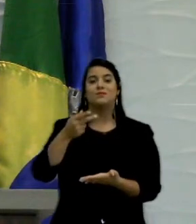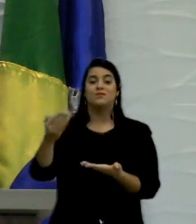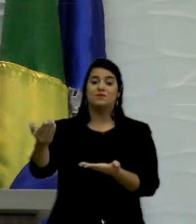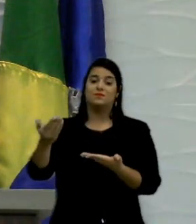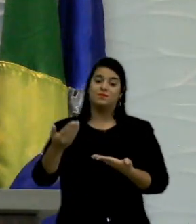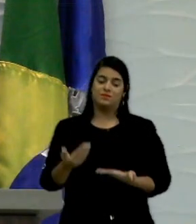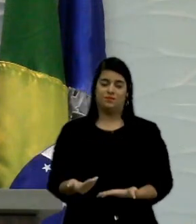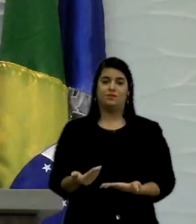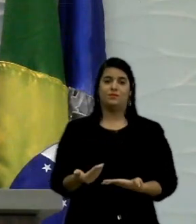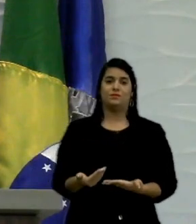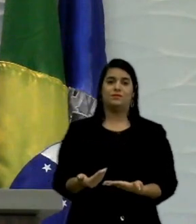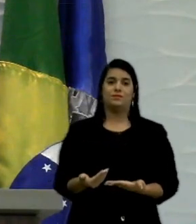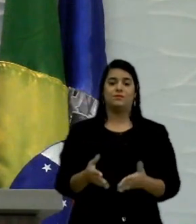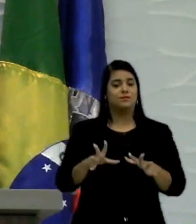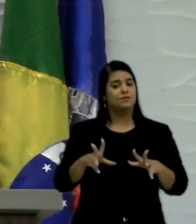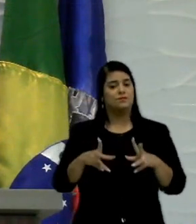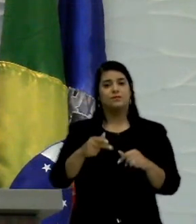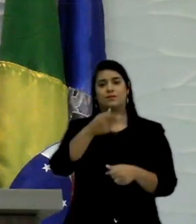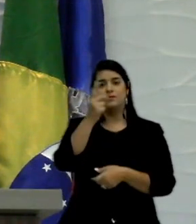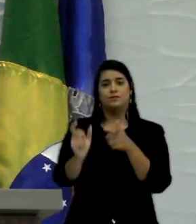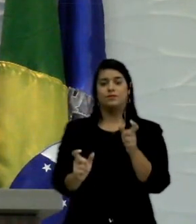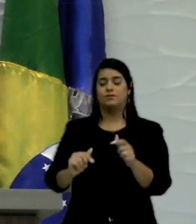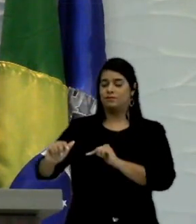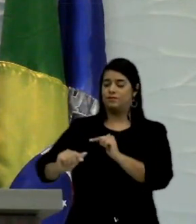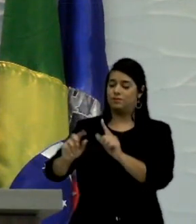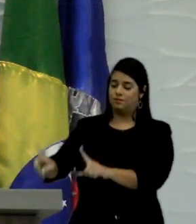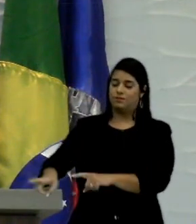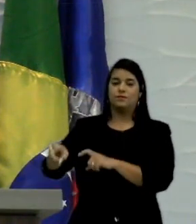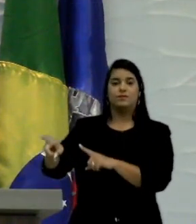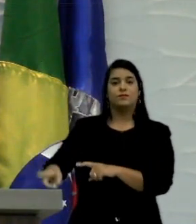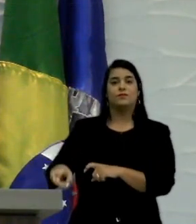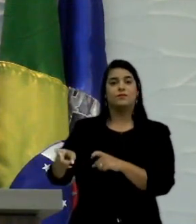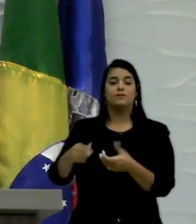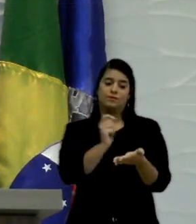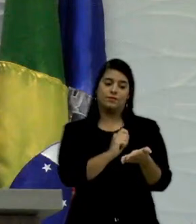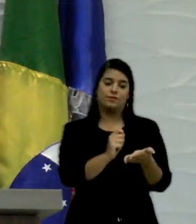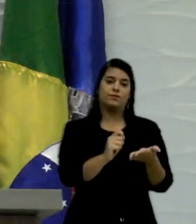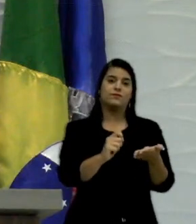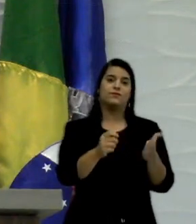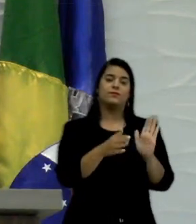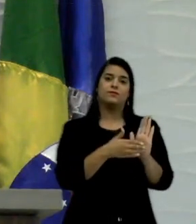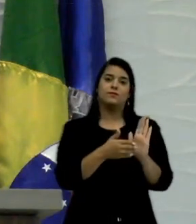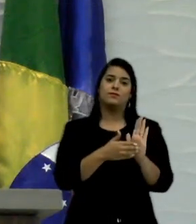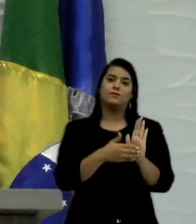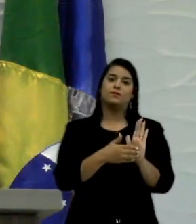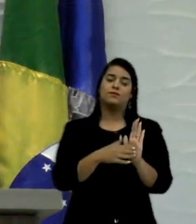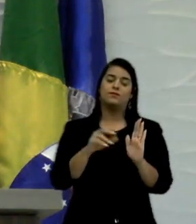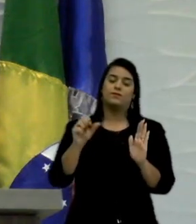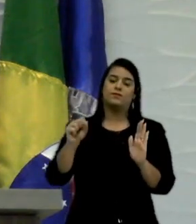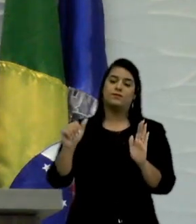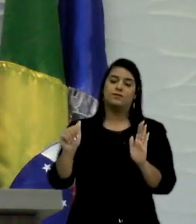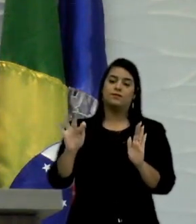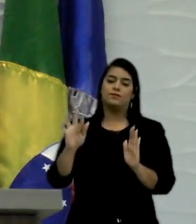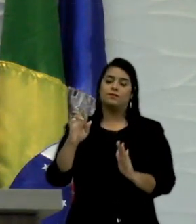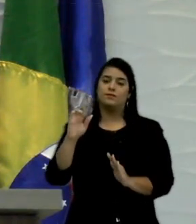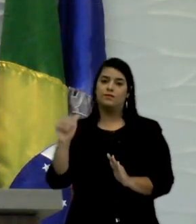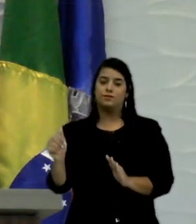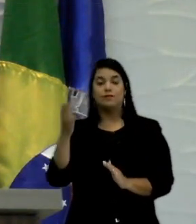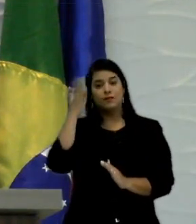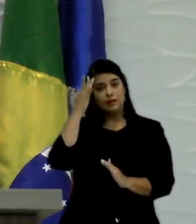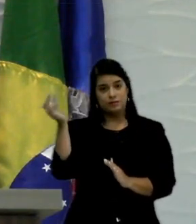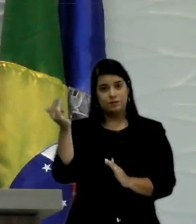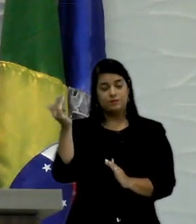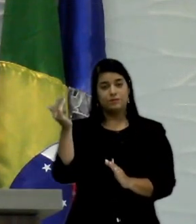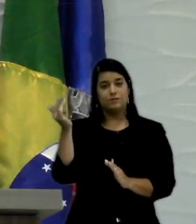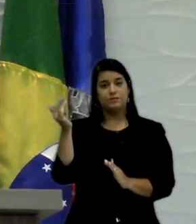a todos os nossos agricultores que se inscreveram no programa Garantia Safra, para amanhã, a